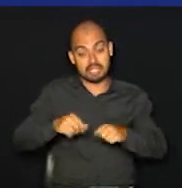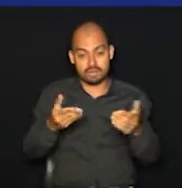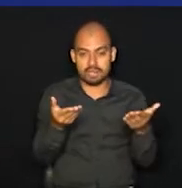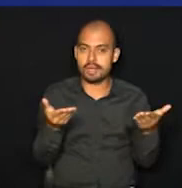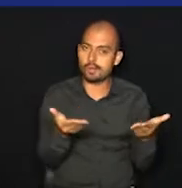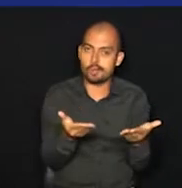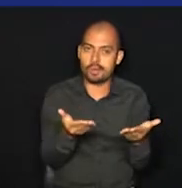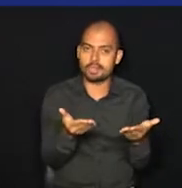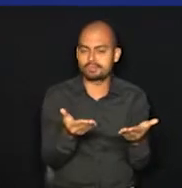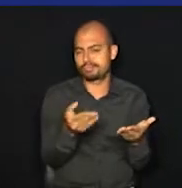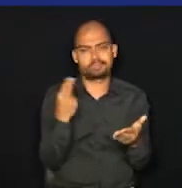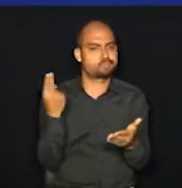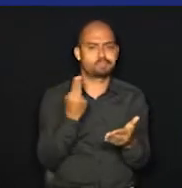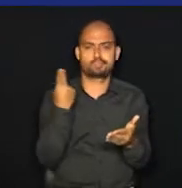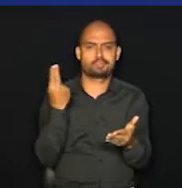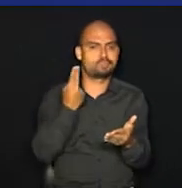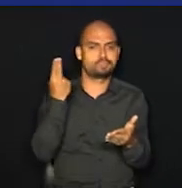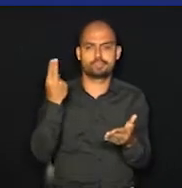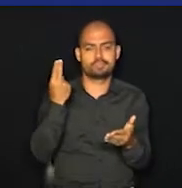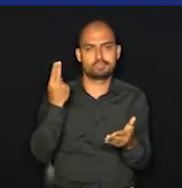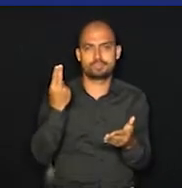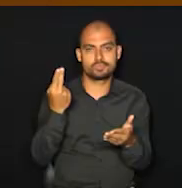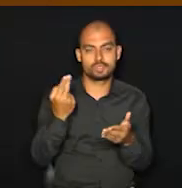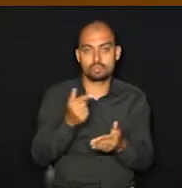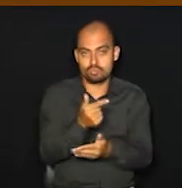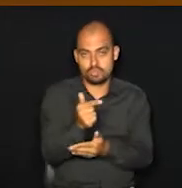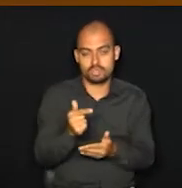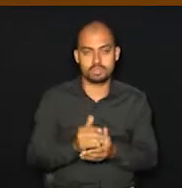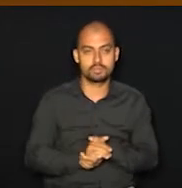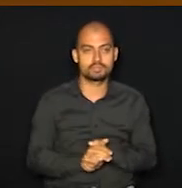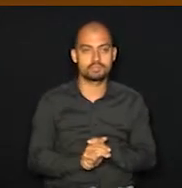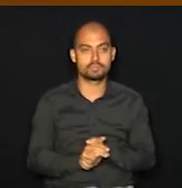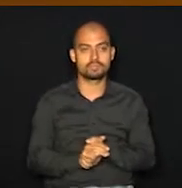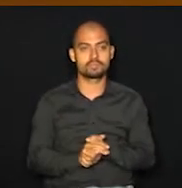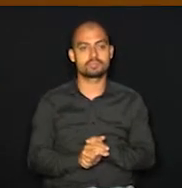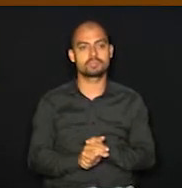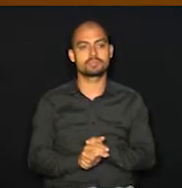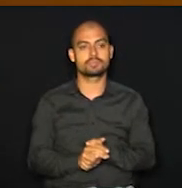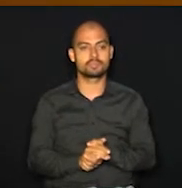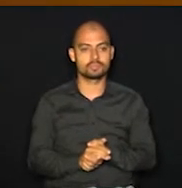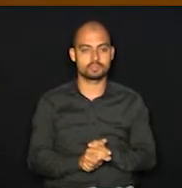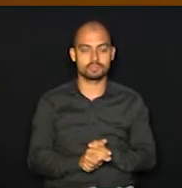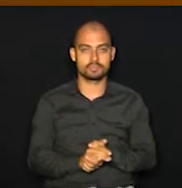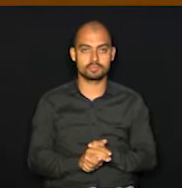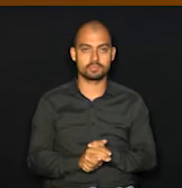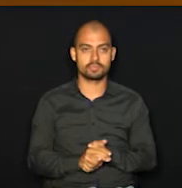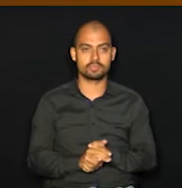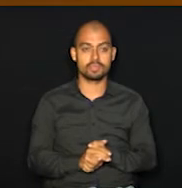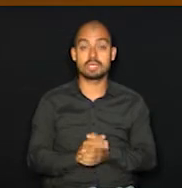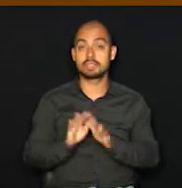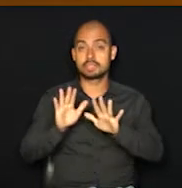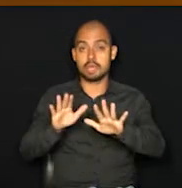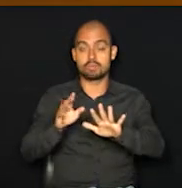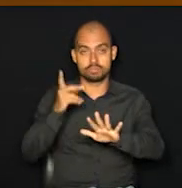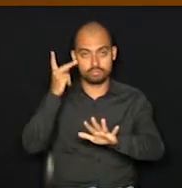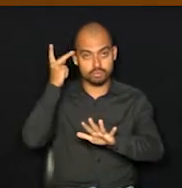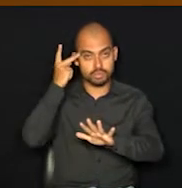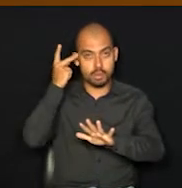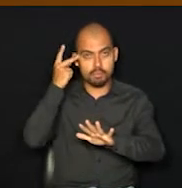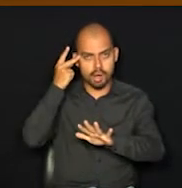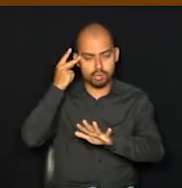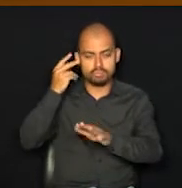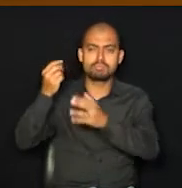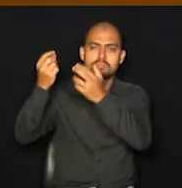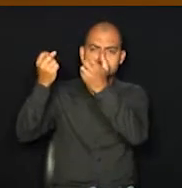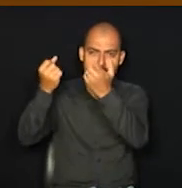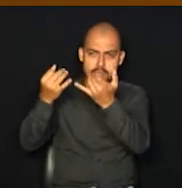Agora, não existe essa necessidade. Os sinais que apareceram em São Paulo e que foram falados